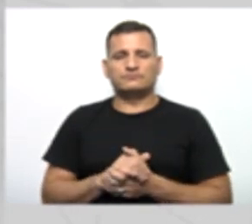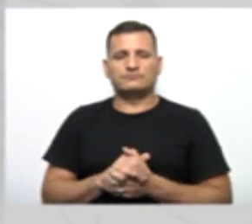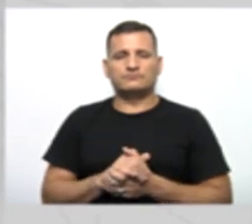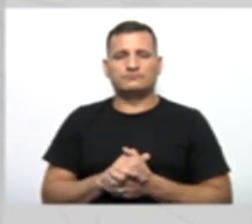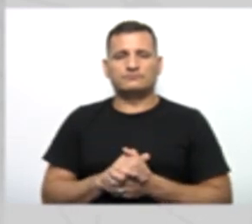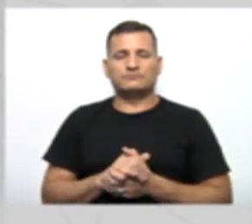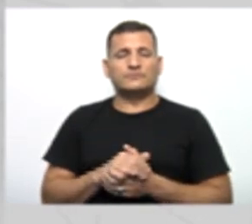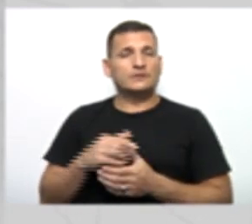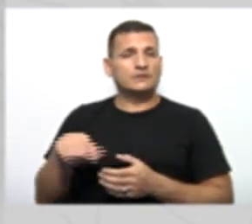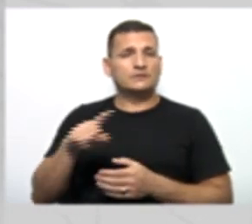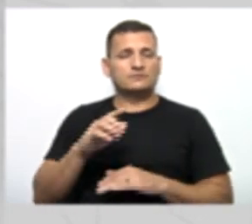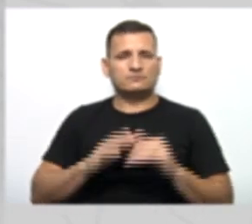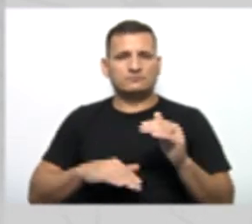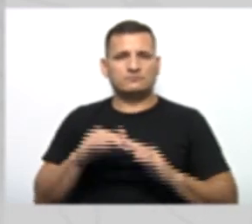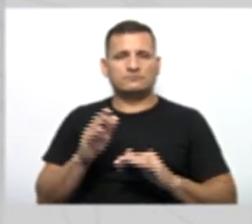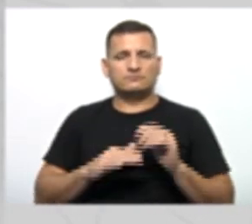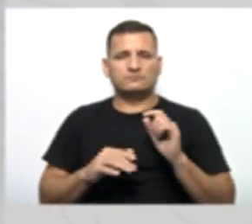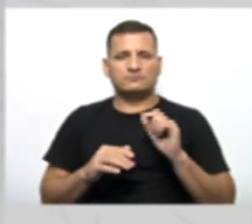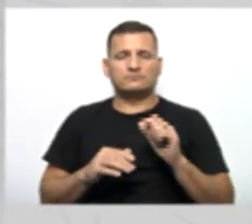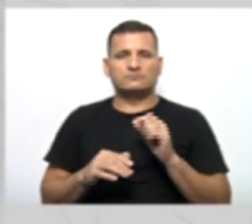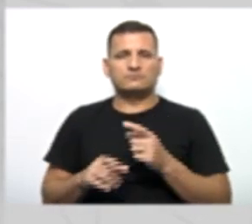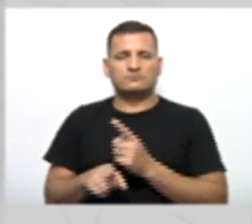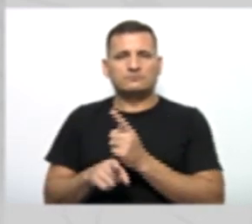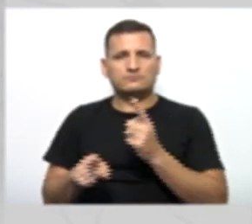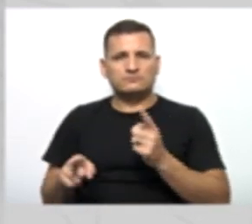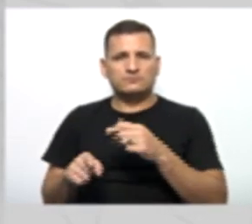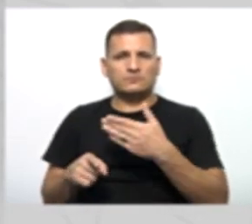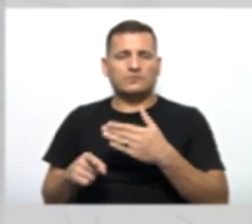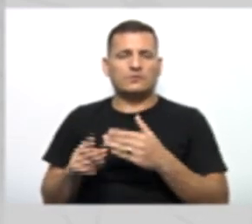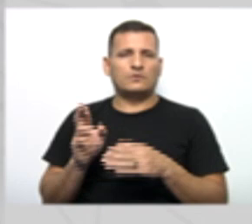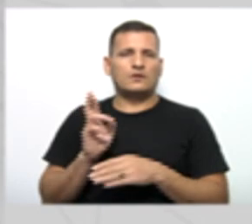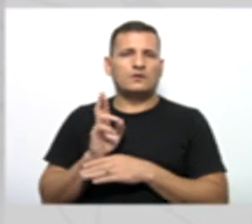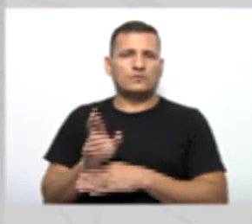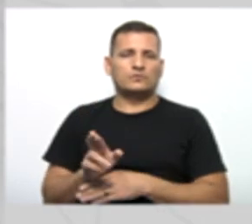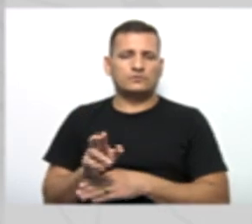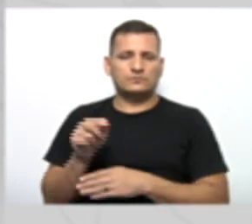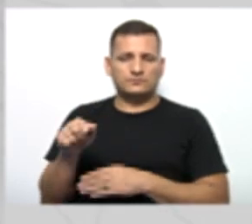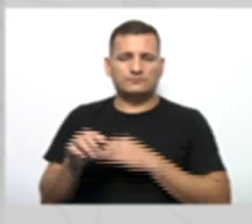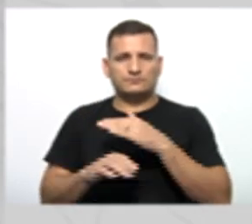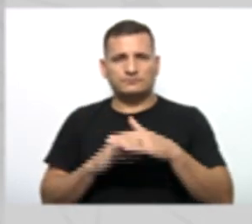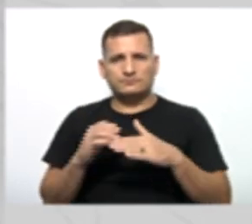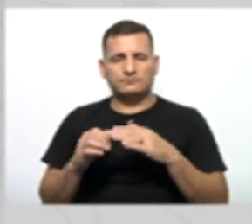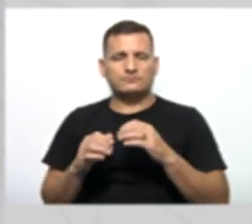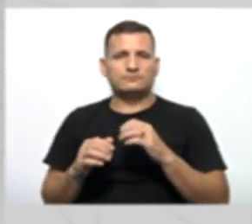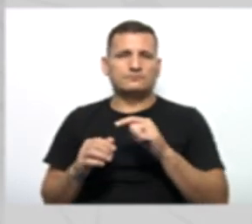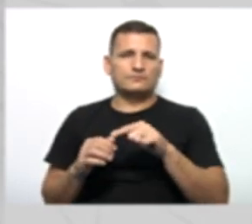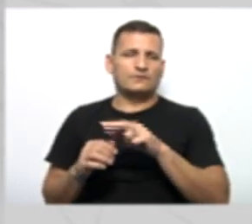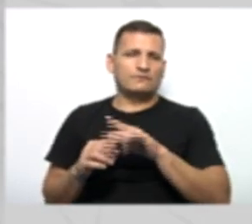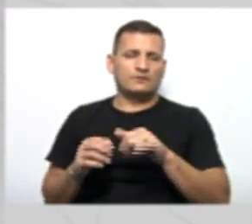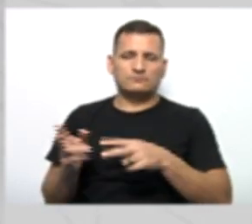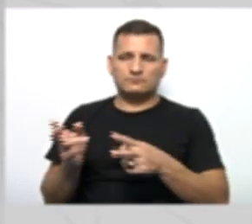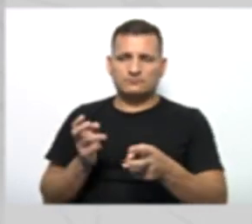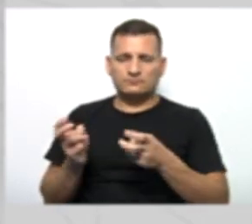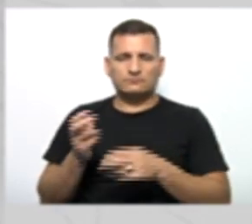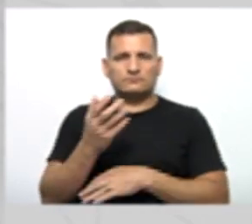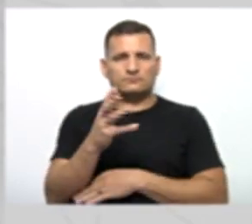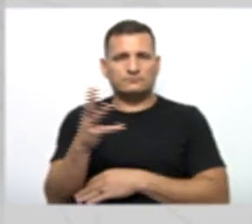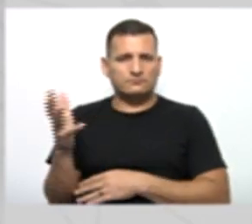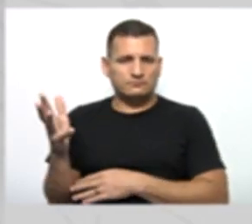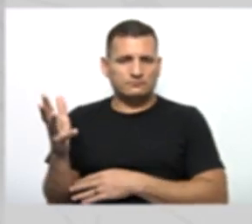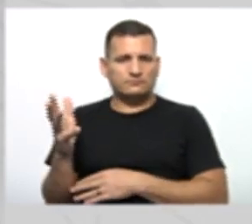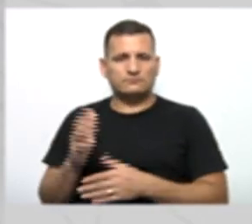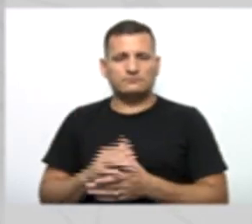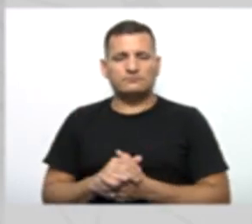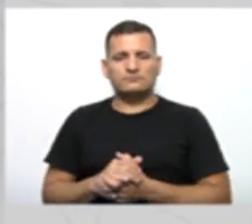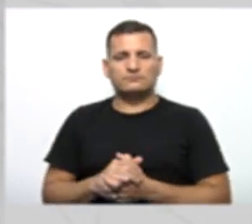Especialistas buscam identificar quais recursos que aquela empresa ou que aquele empreendimento vai retirar da natureza.